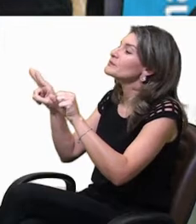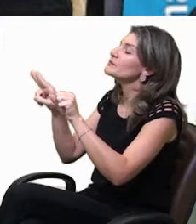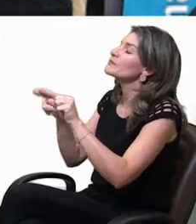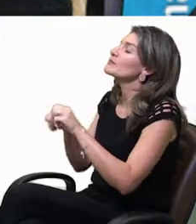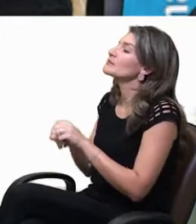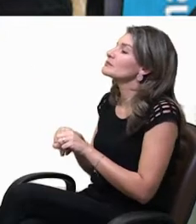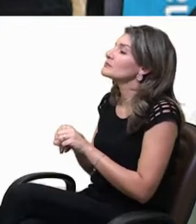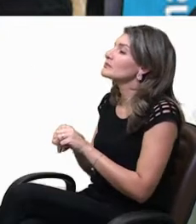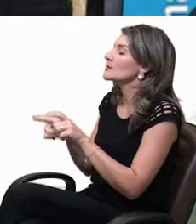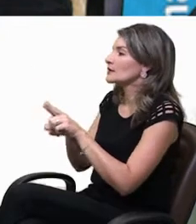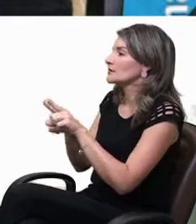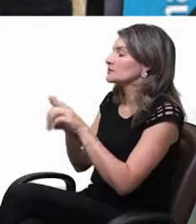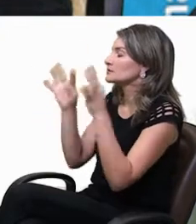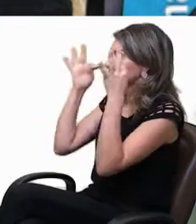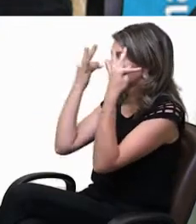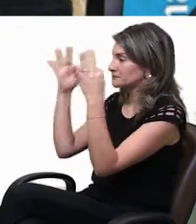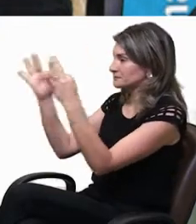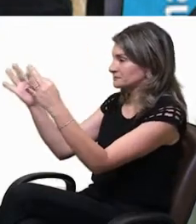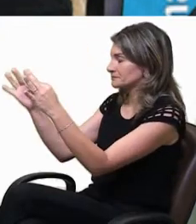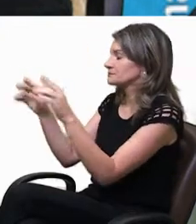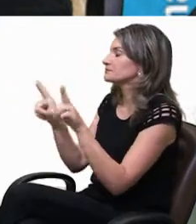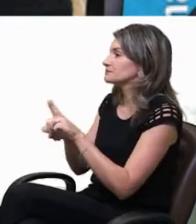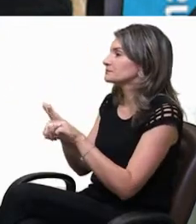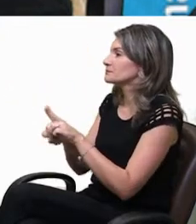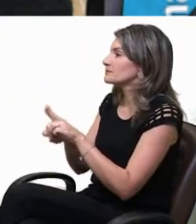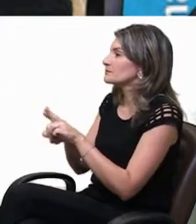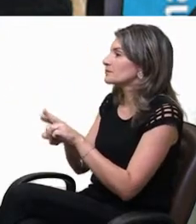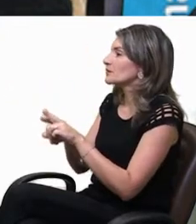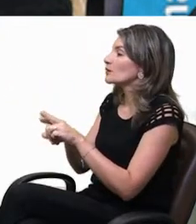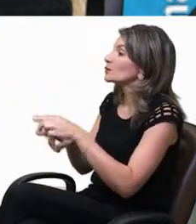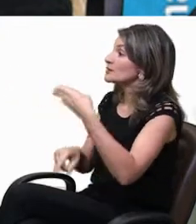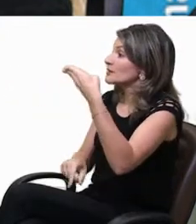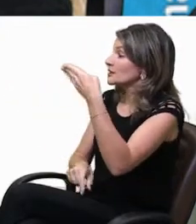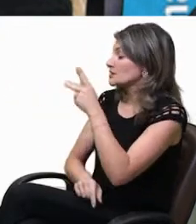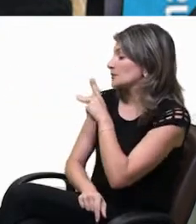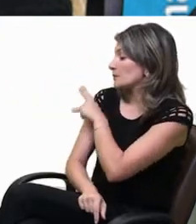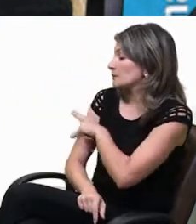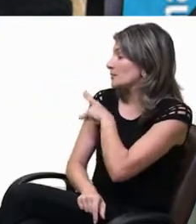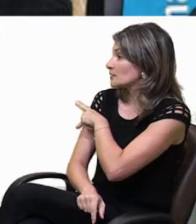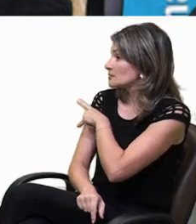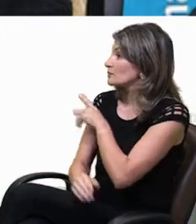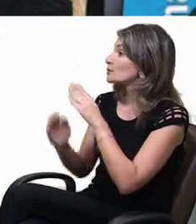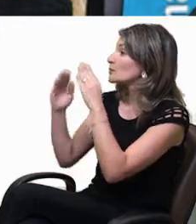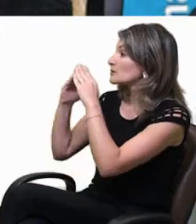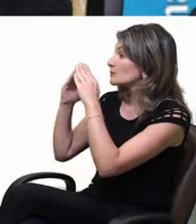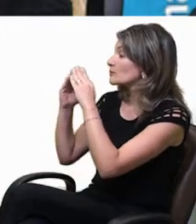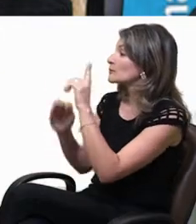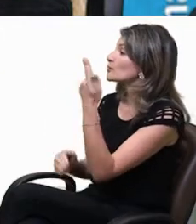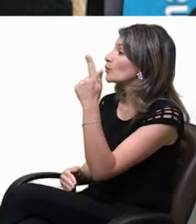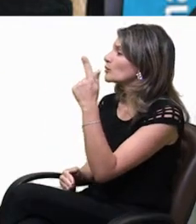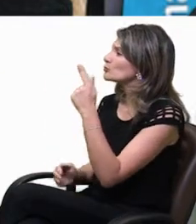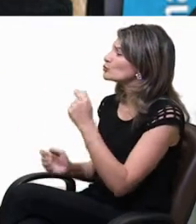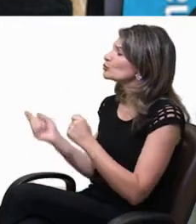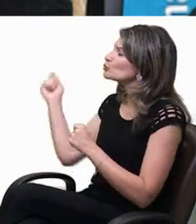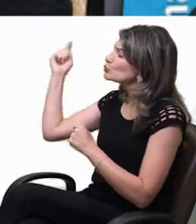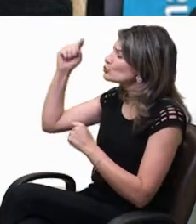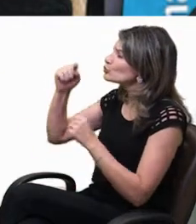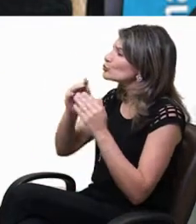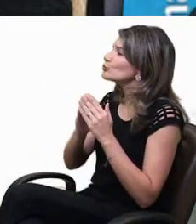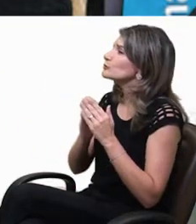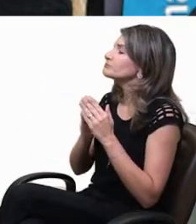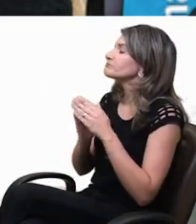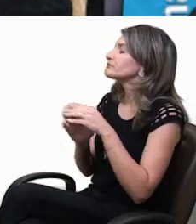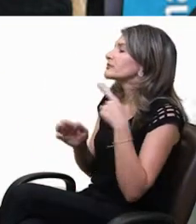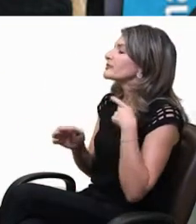de Ciências Exatas e Tecnológicas. Ela cursa o 3º período e mora em Goiânia. Vem em